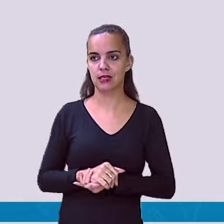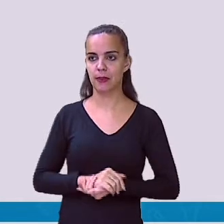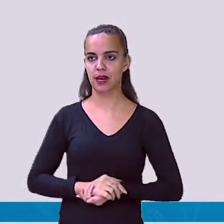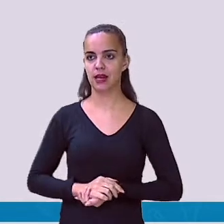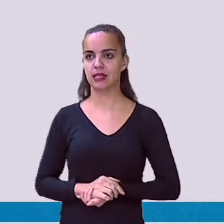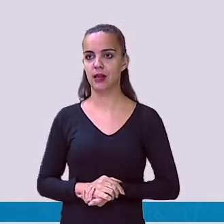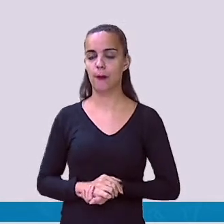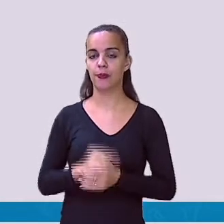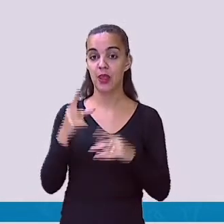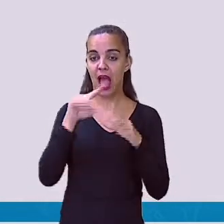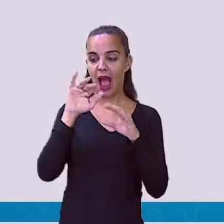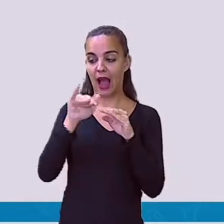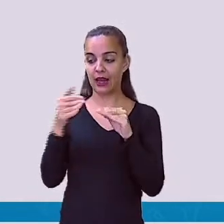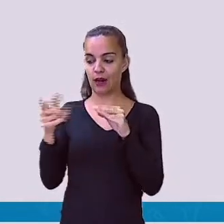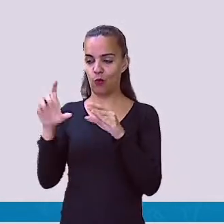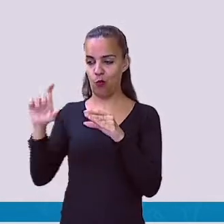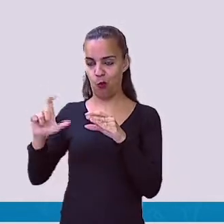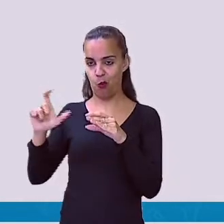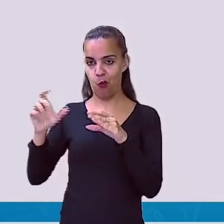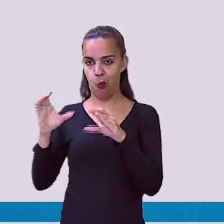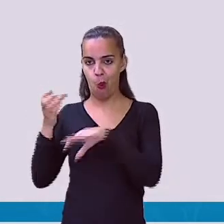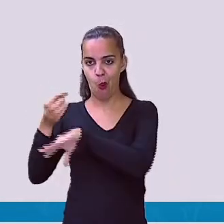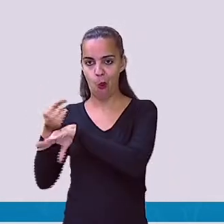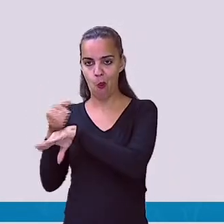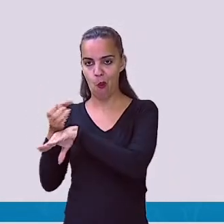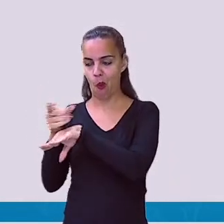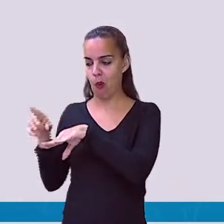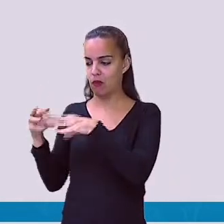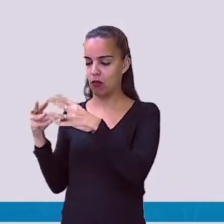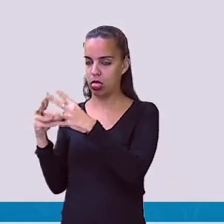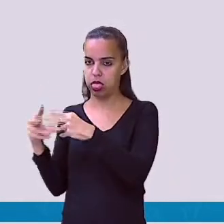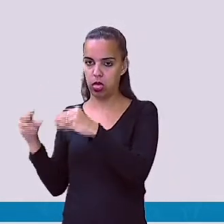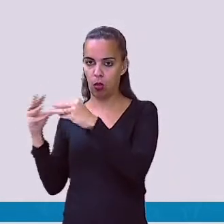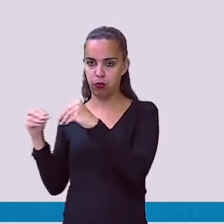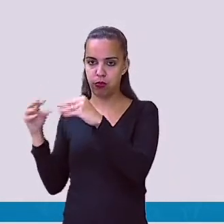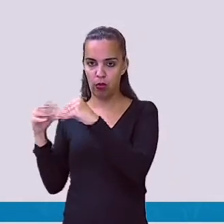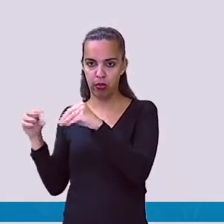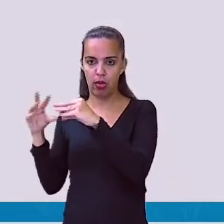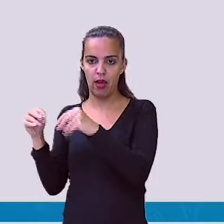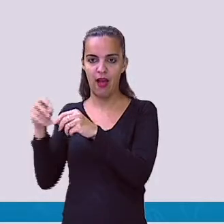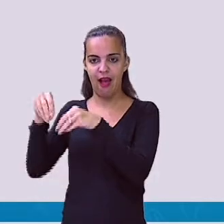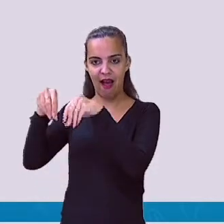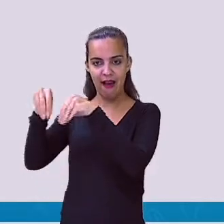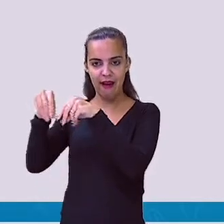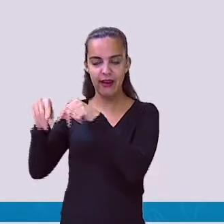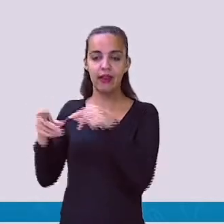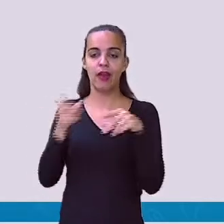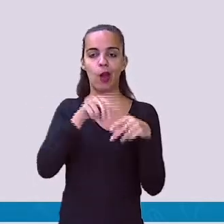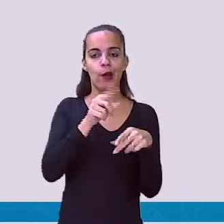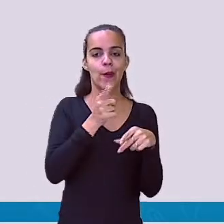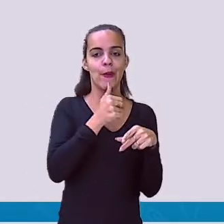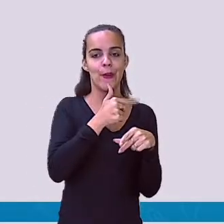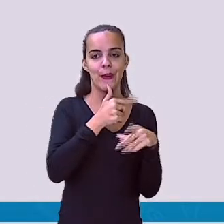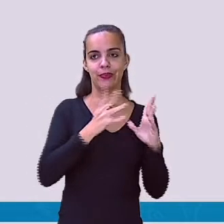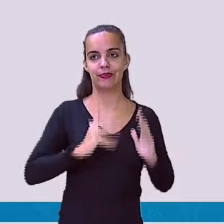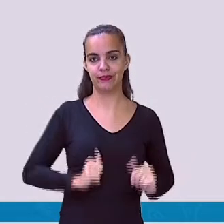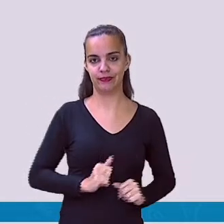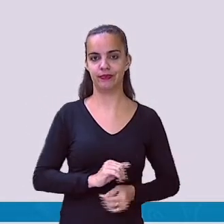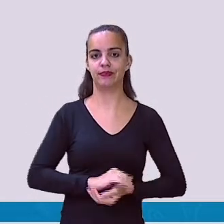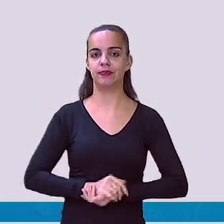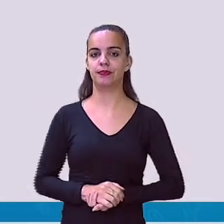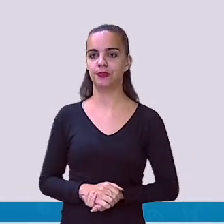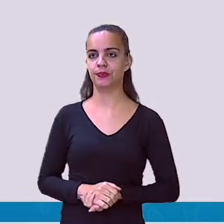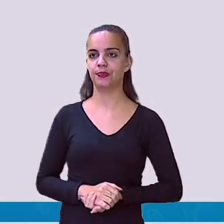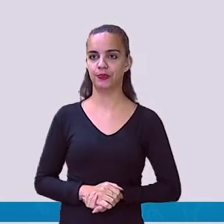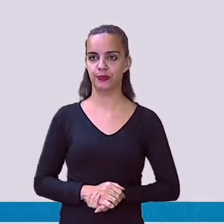a terra, ela fica no recipiente original, onde estava a mistura.